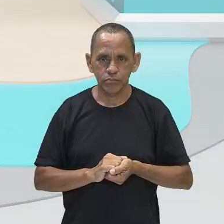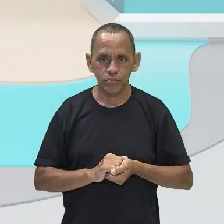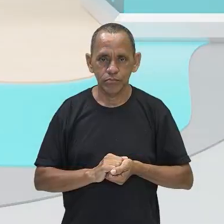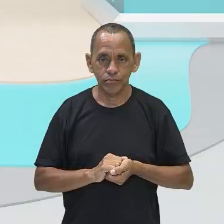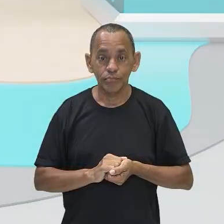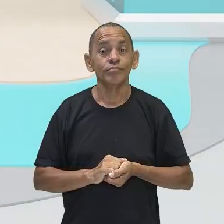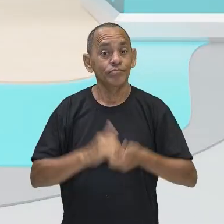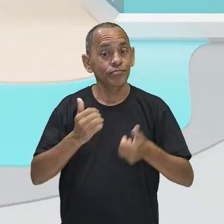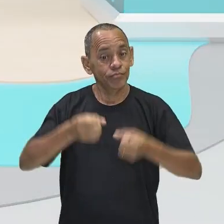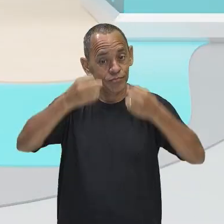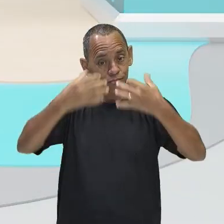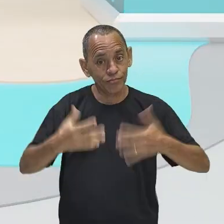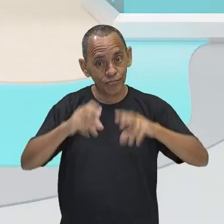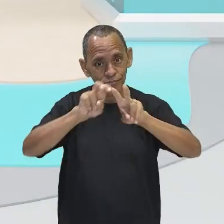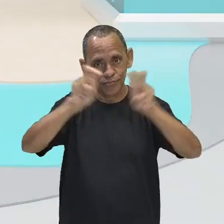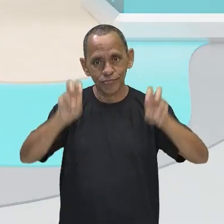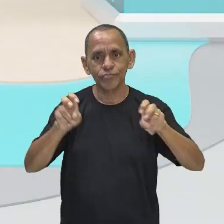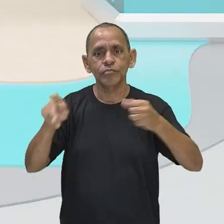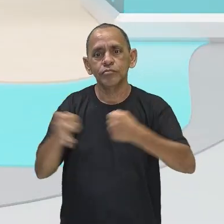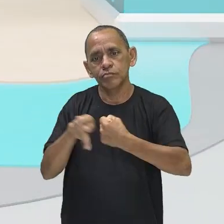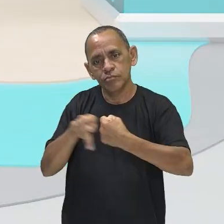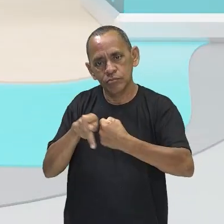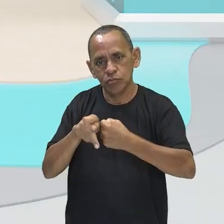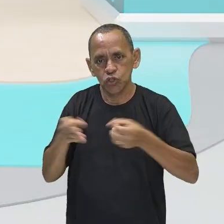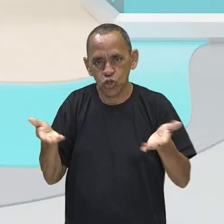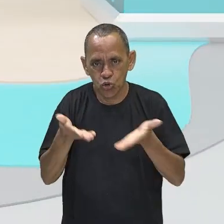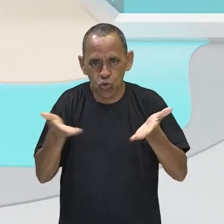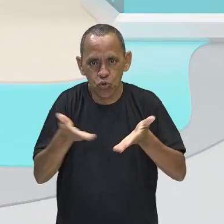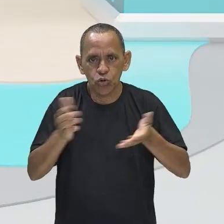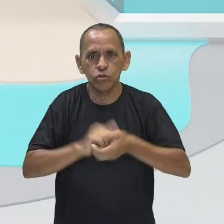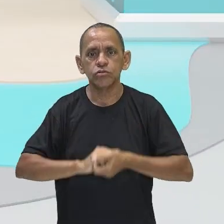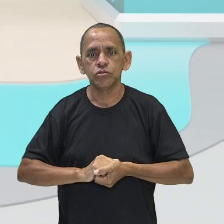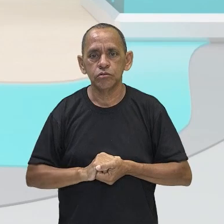Vamos falar sobre pronomes? Vamos falar sobre